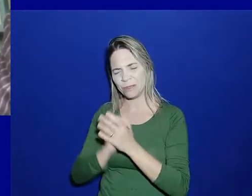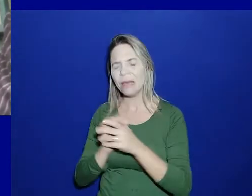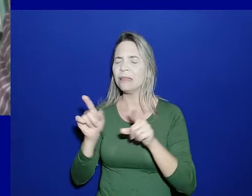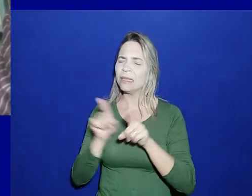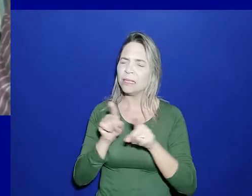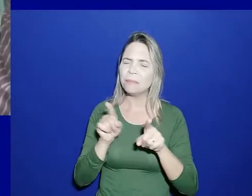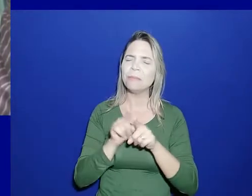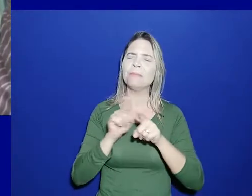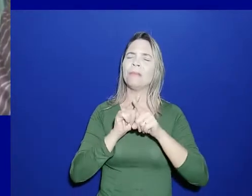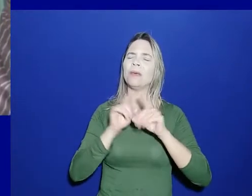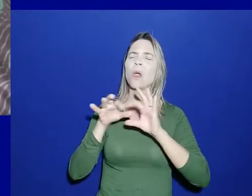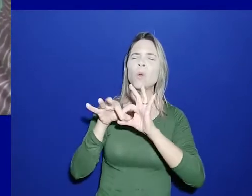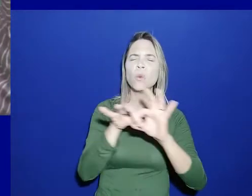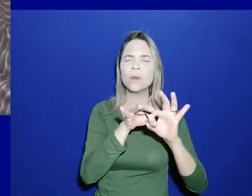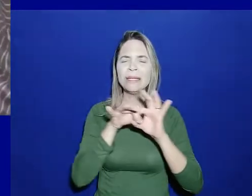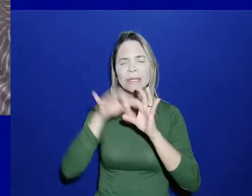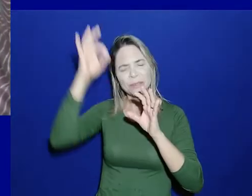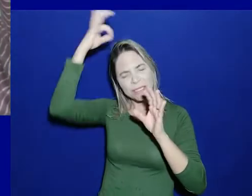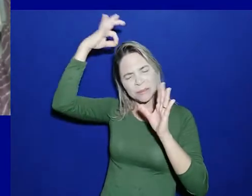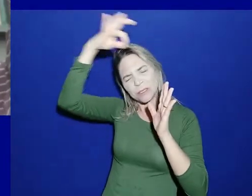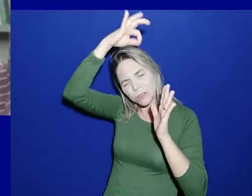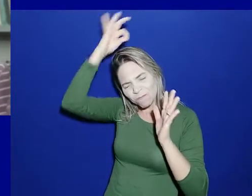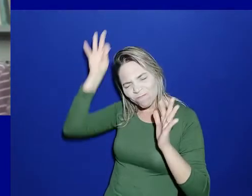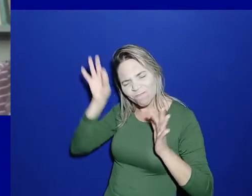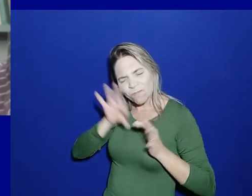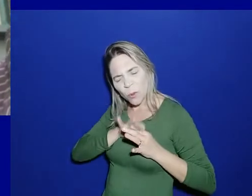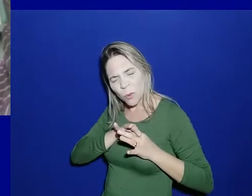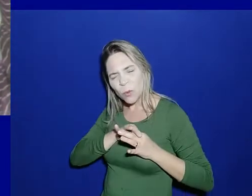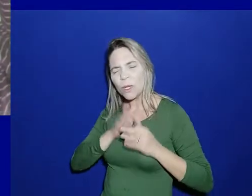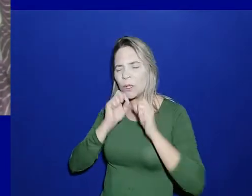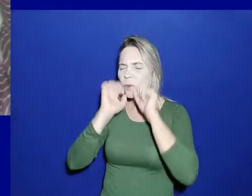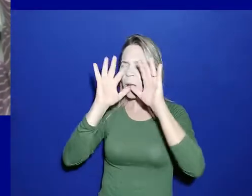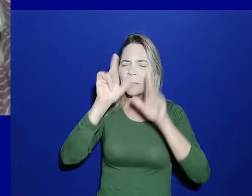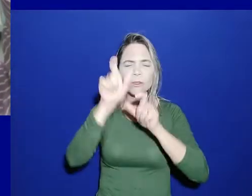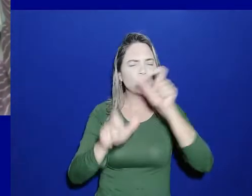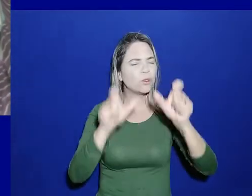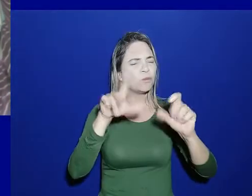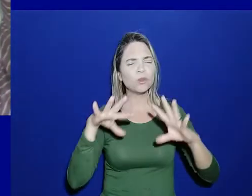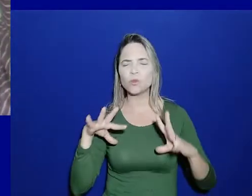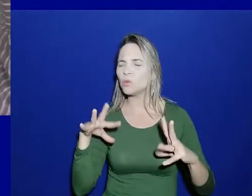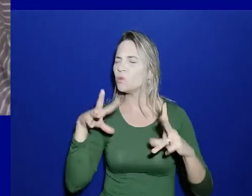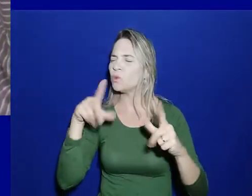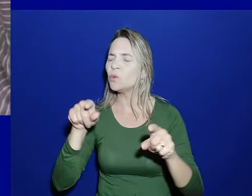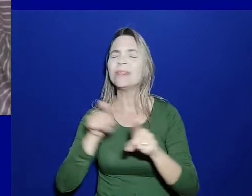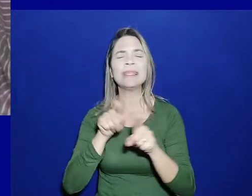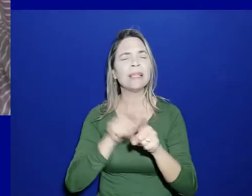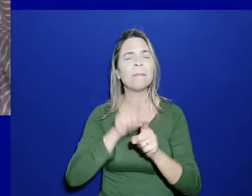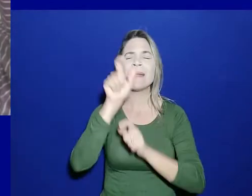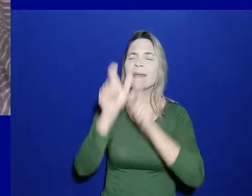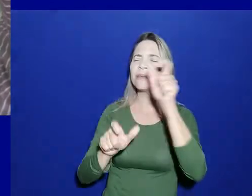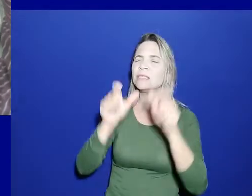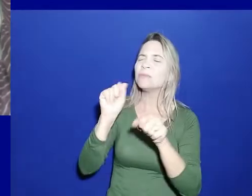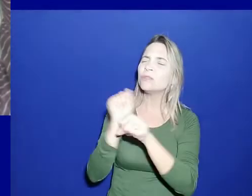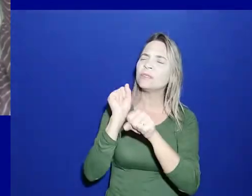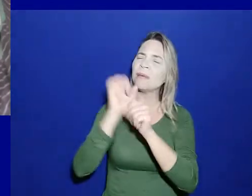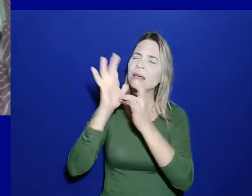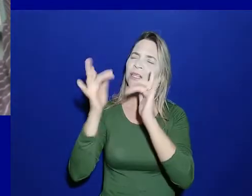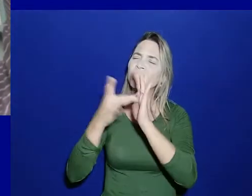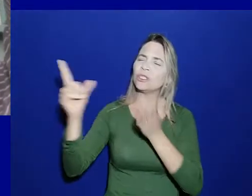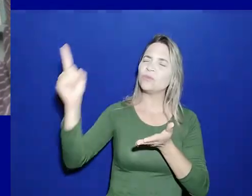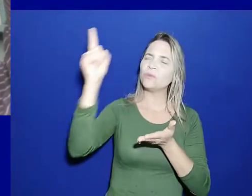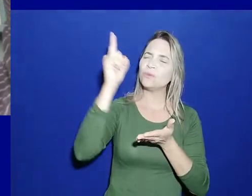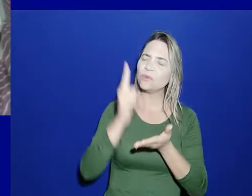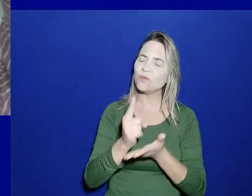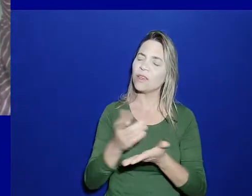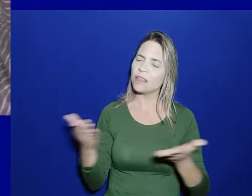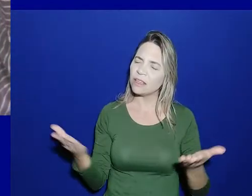as consolações e a comunhão do Santo Espírito de Deus estejam convosco e com todos que aguardam a vinda do